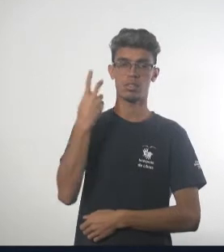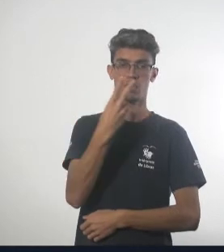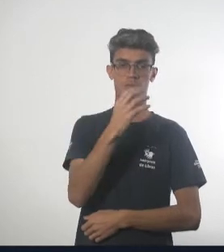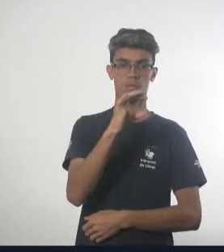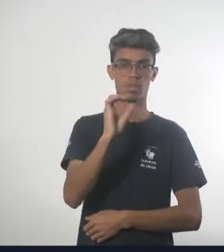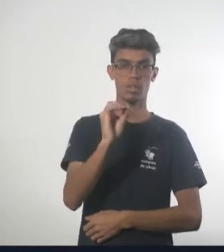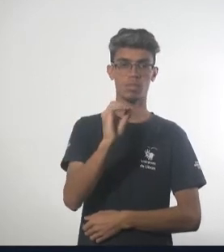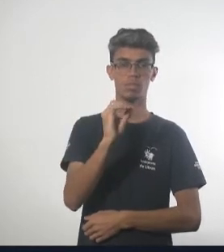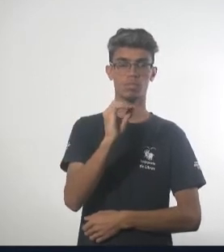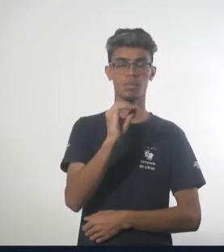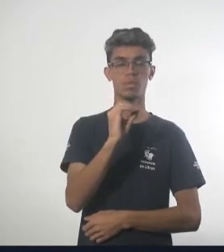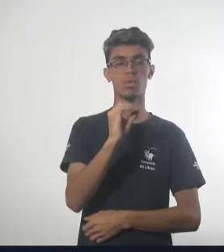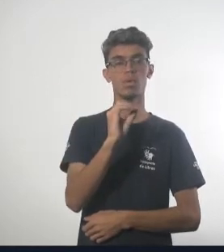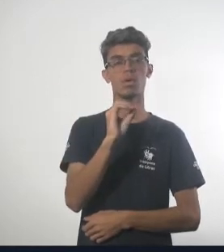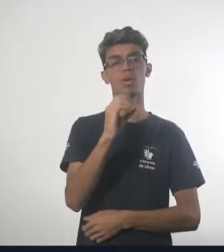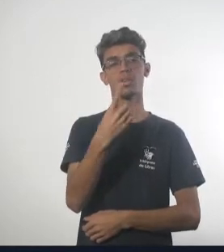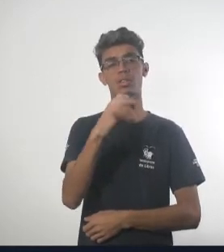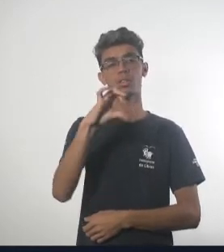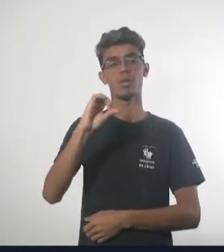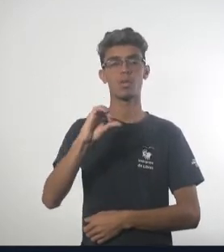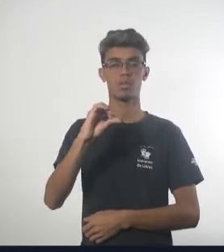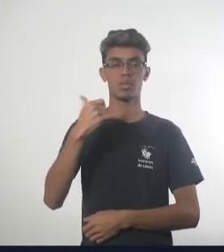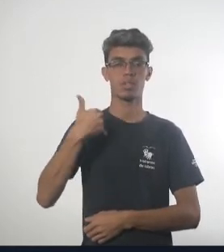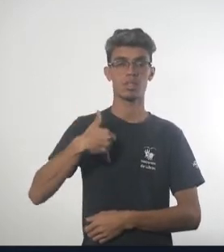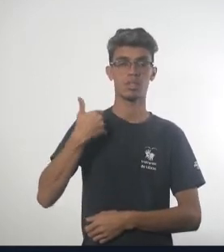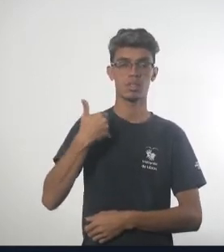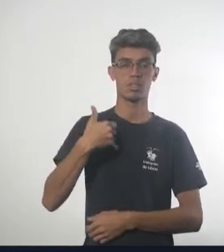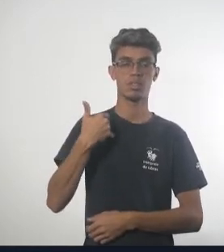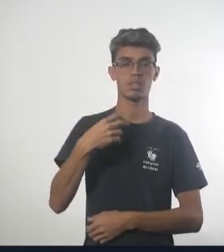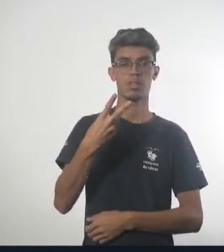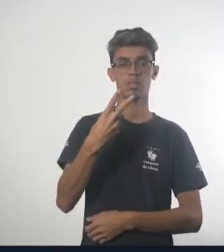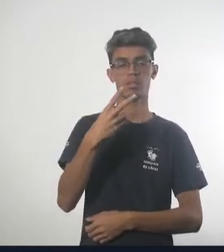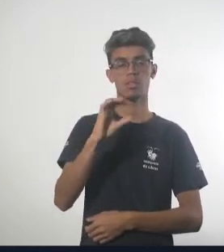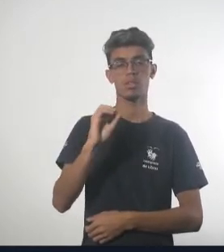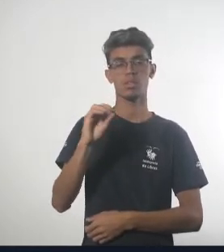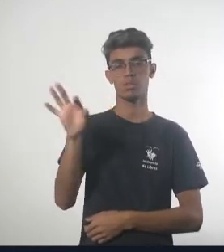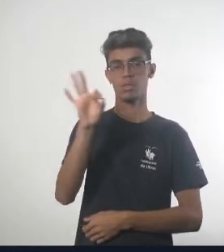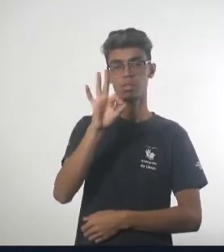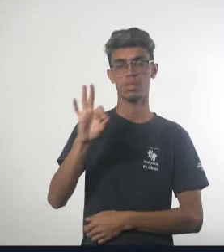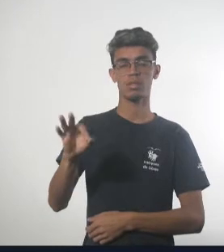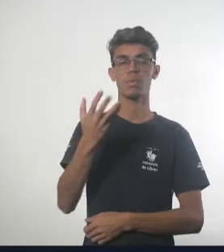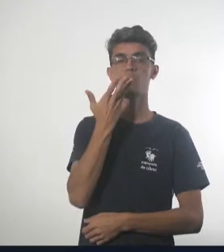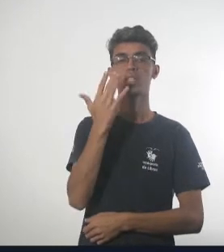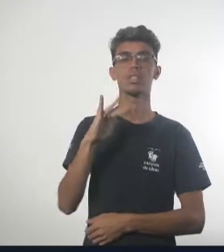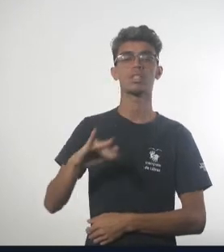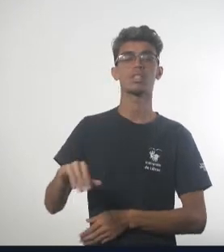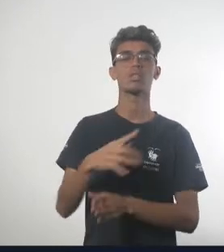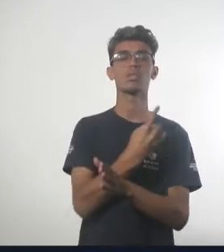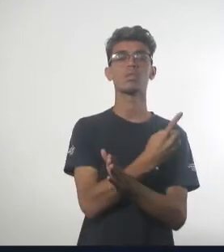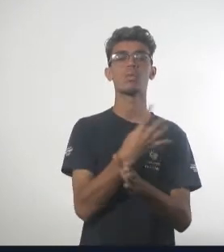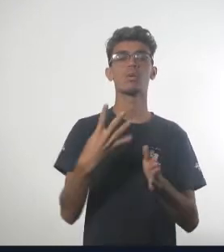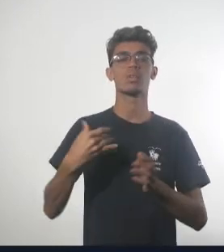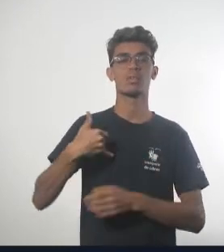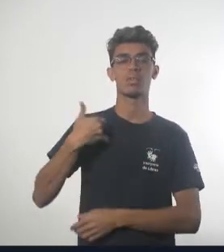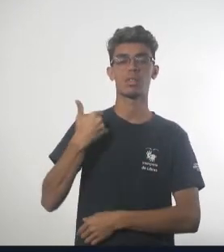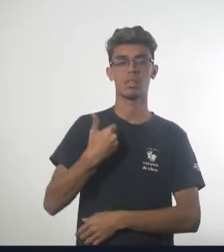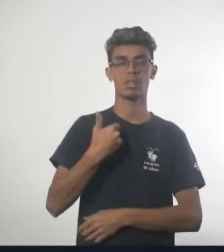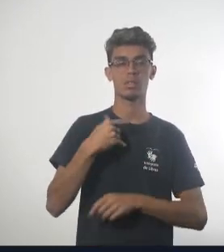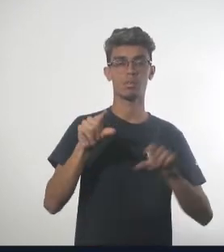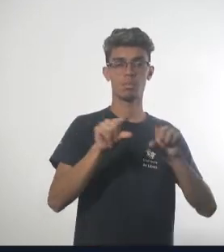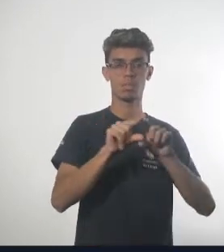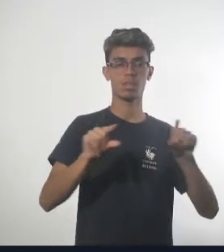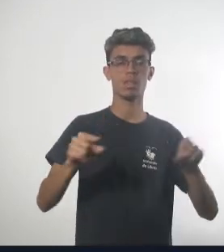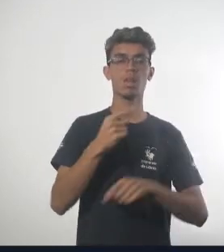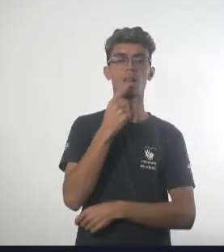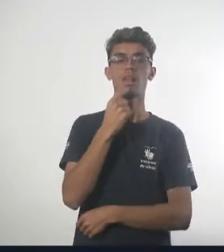anos. E 20% dos casos se concentraram nas crianças de 1 a 4 anos. No gráfico de baixo, essa linha em vermelha significa o número